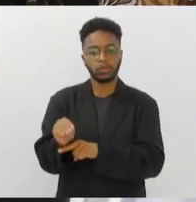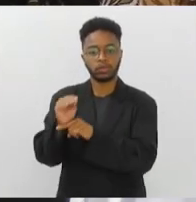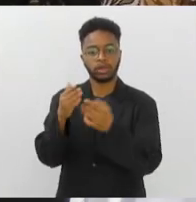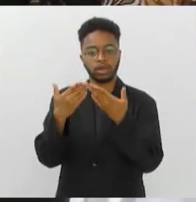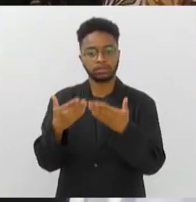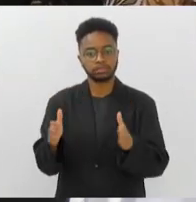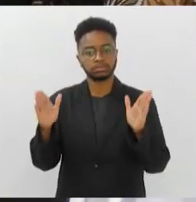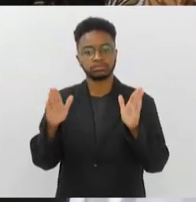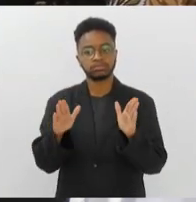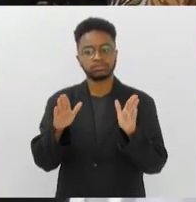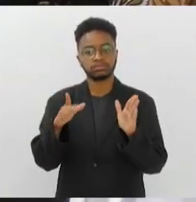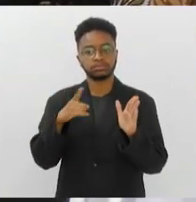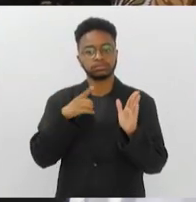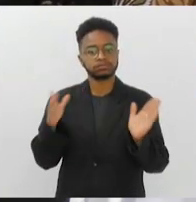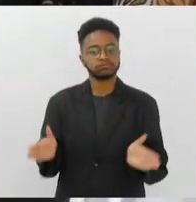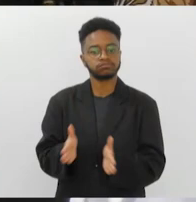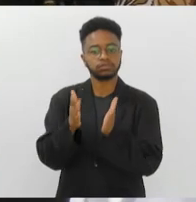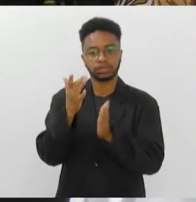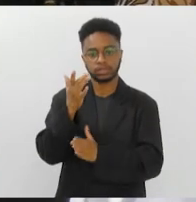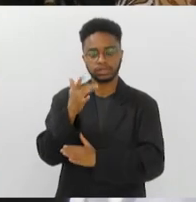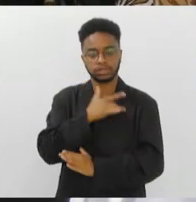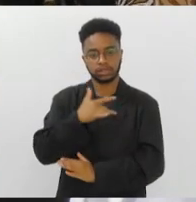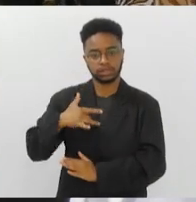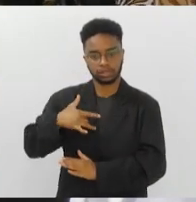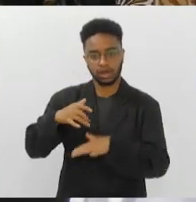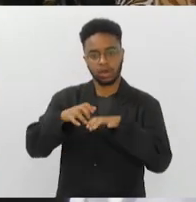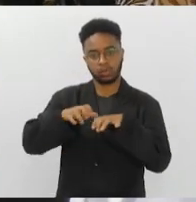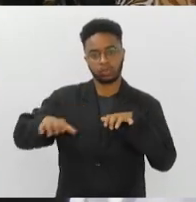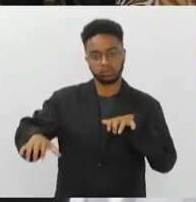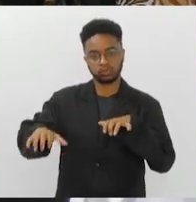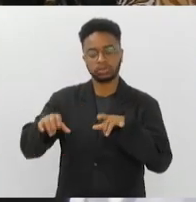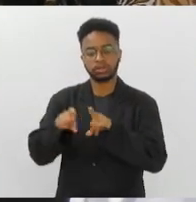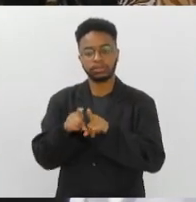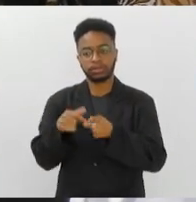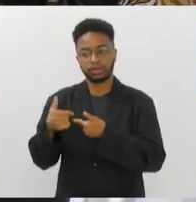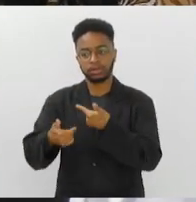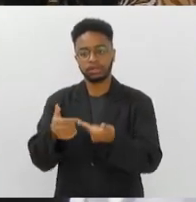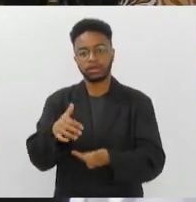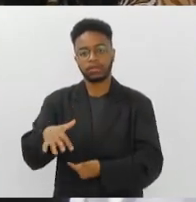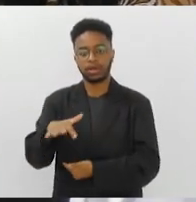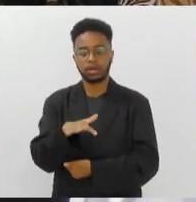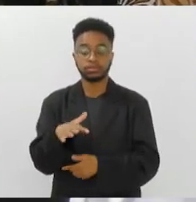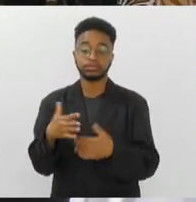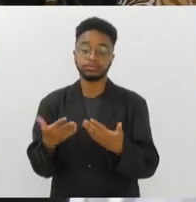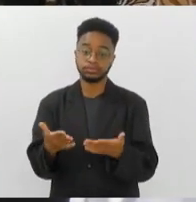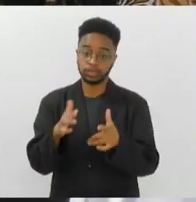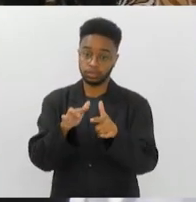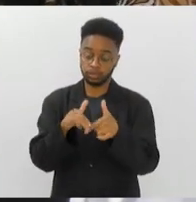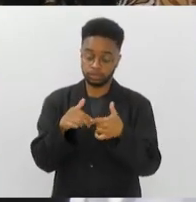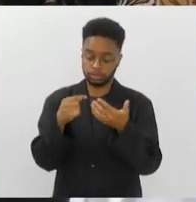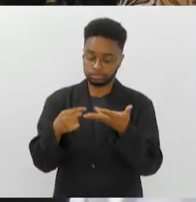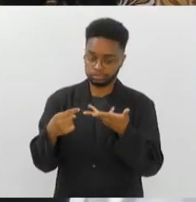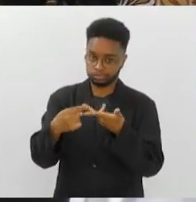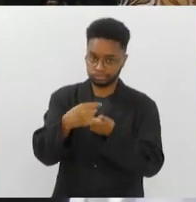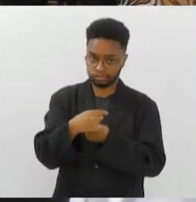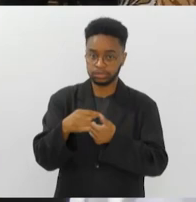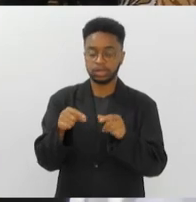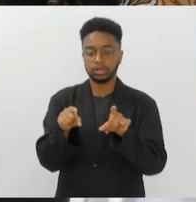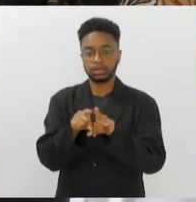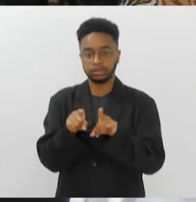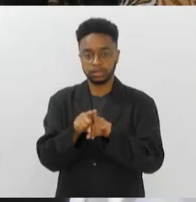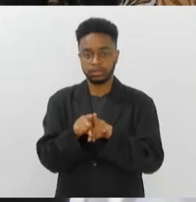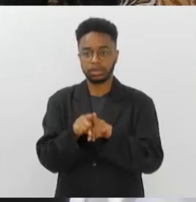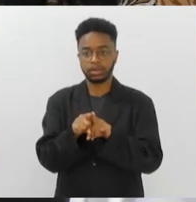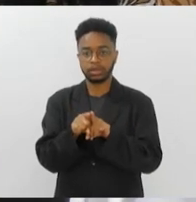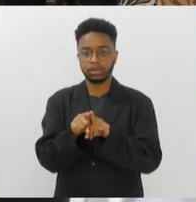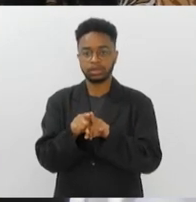ampliado, promoção de saúde e descentralização de serviço. Por essas e tantas outras coisas, também reconhecida